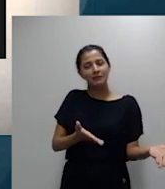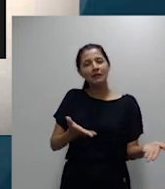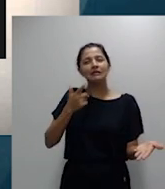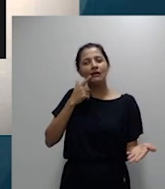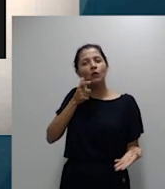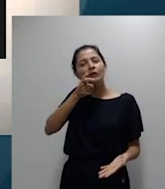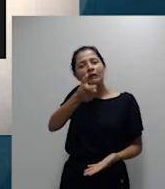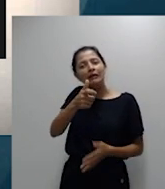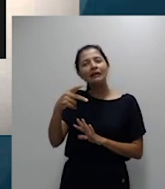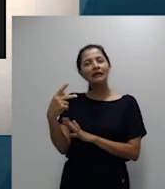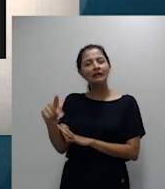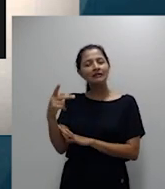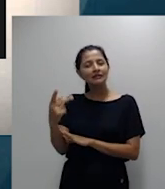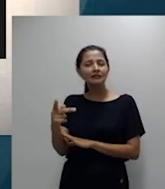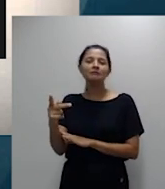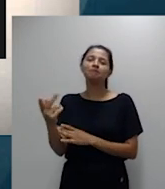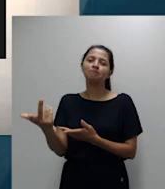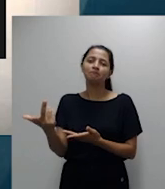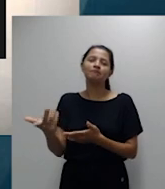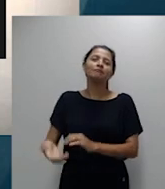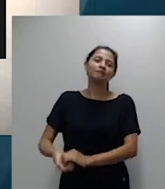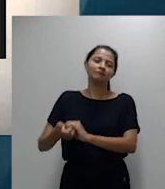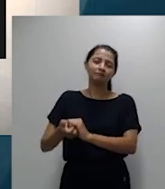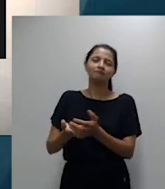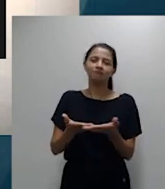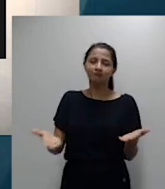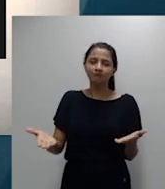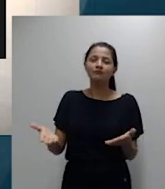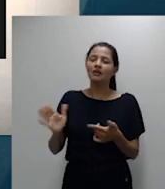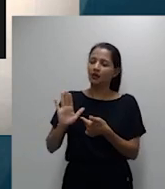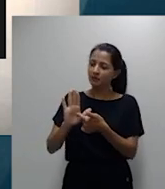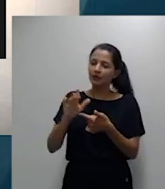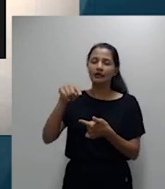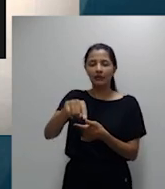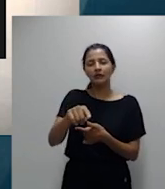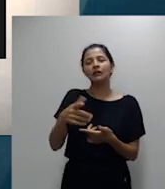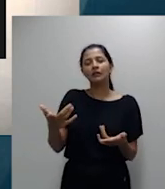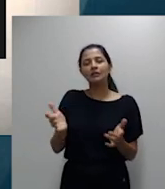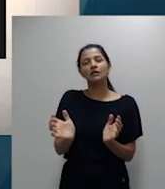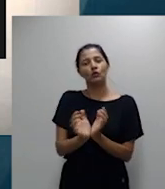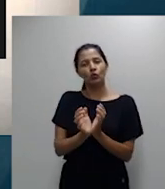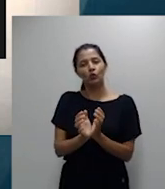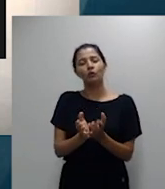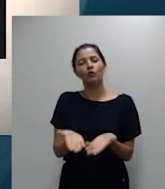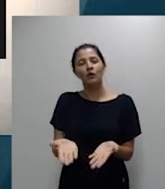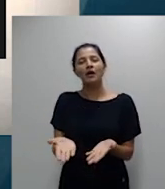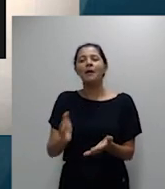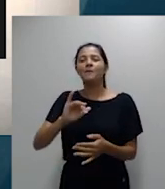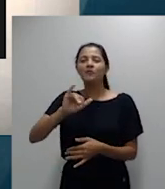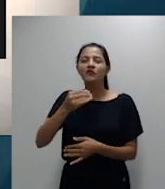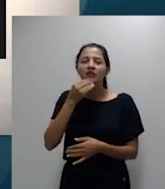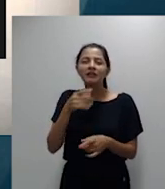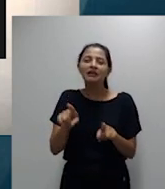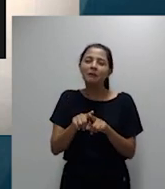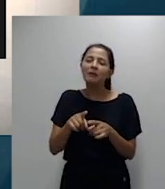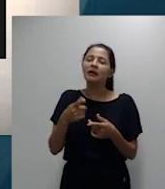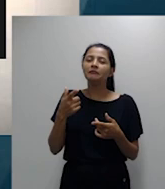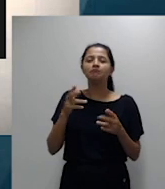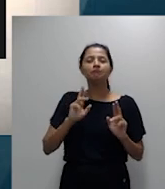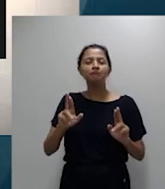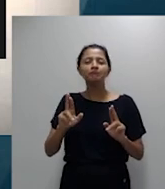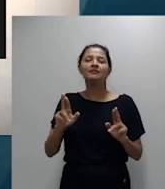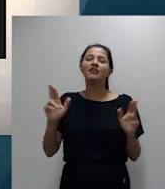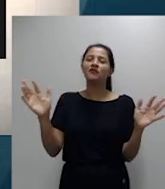interesse compre Ministério Público tem apresentado neste colegiado E aproveitando também para desejar um feliz Natal